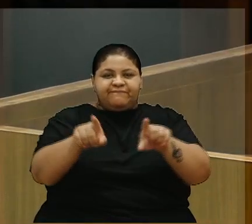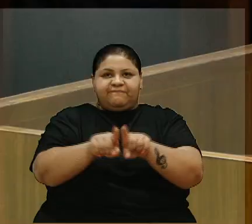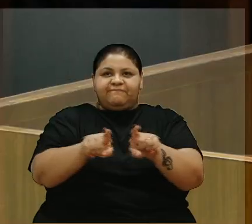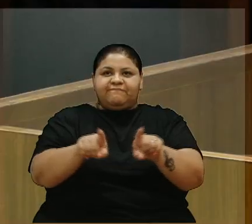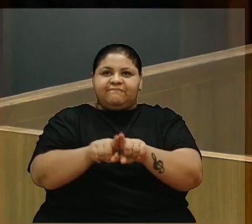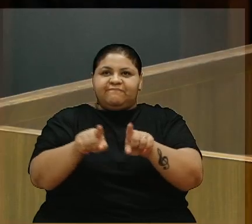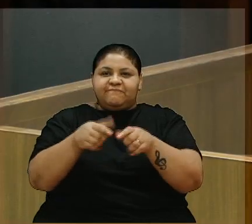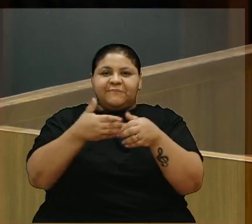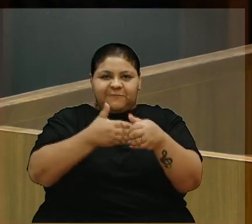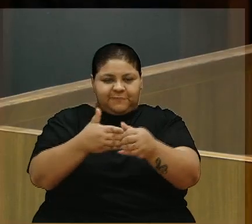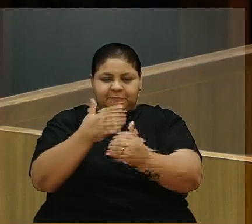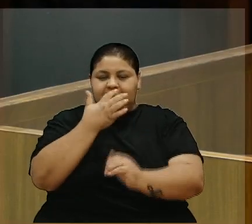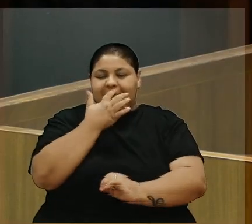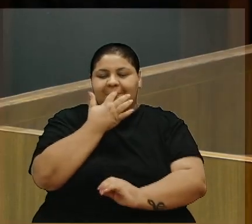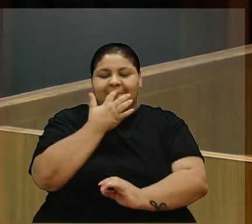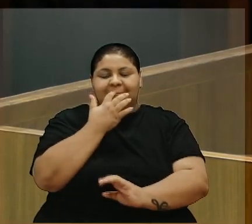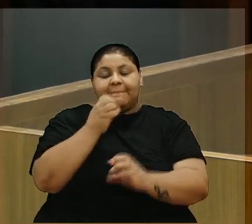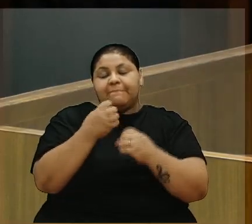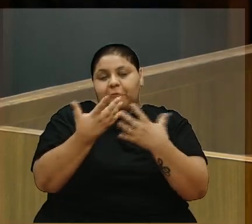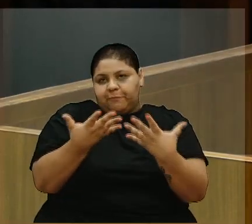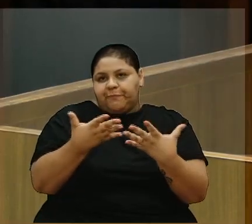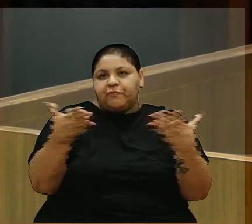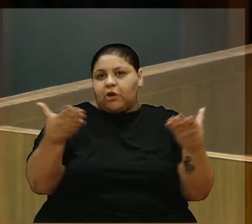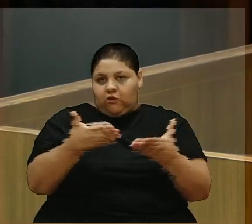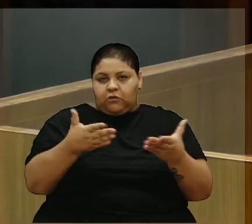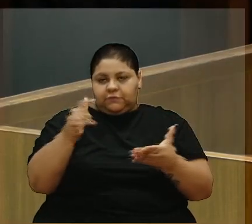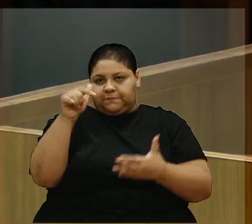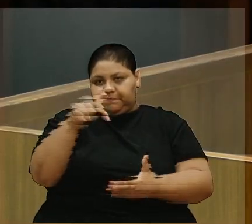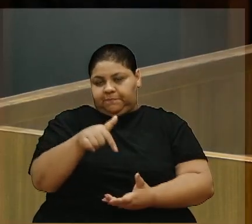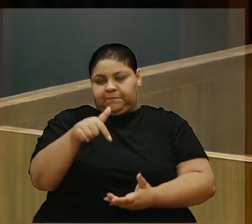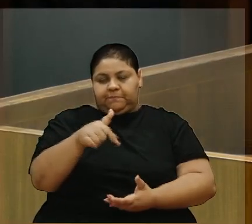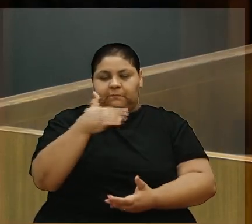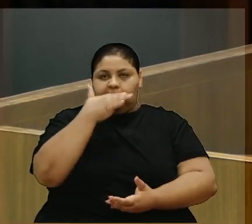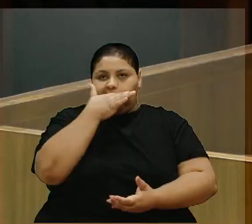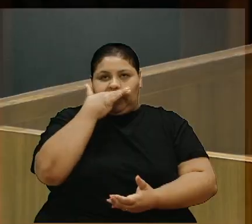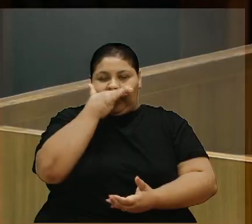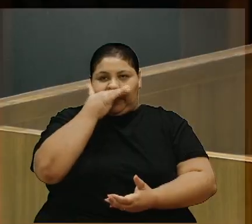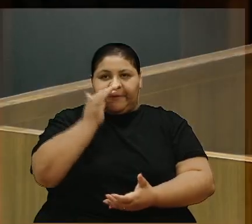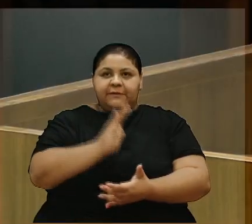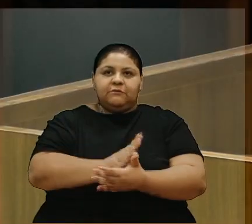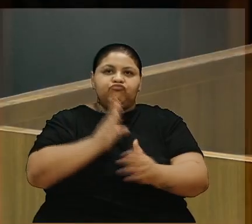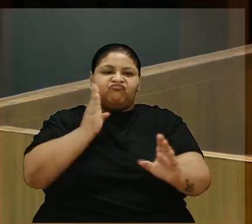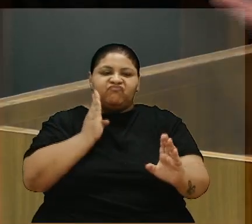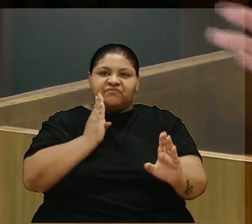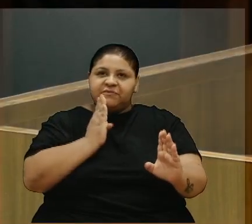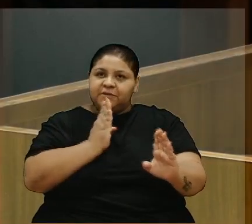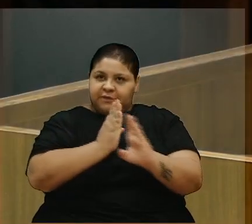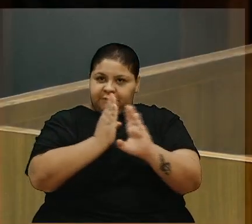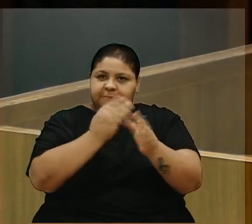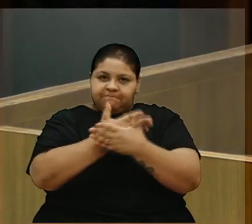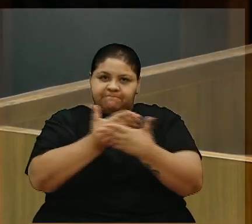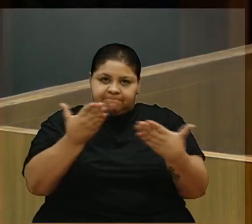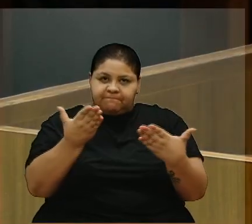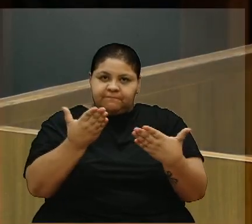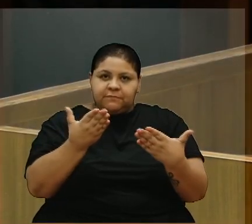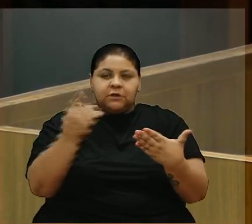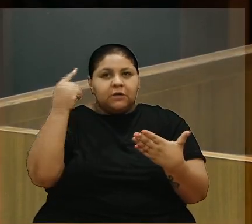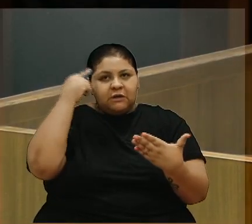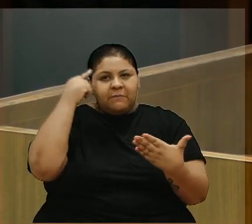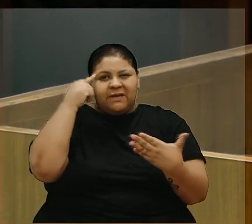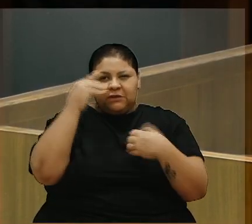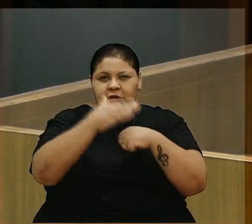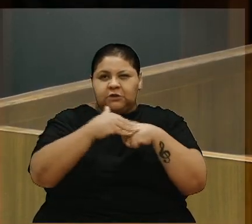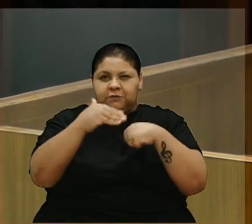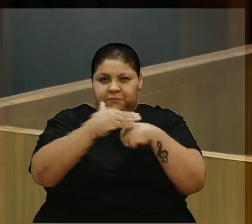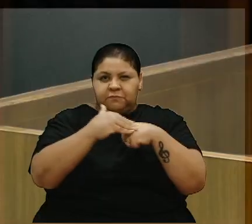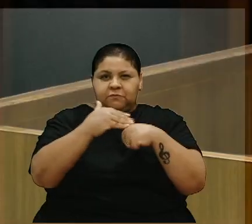nos acompanhando. Bom, hoje estamos aqui para buscar que os nobres pares pensem com carinho